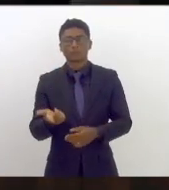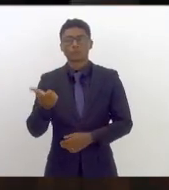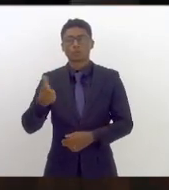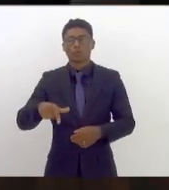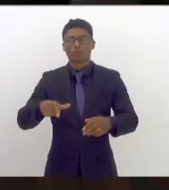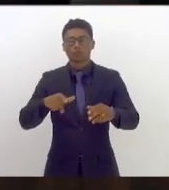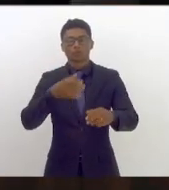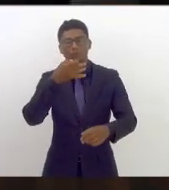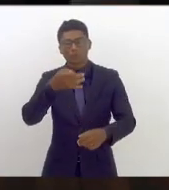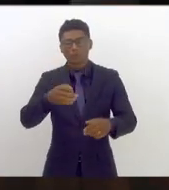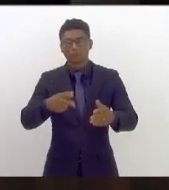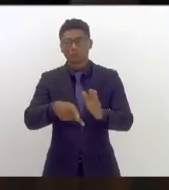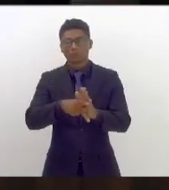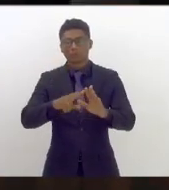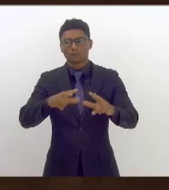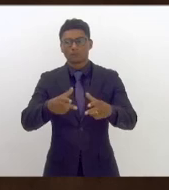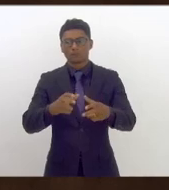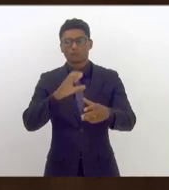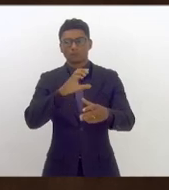CCJ. Pela